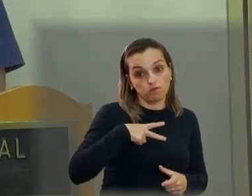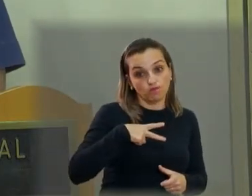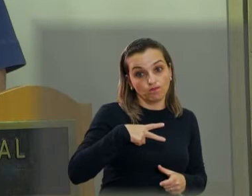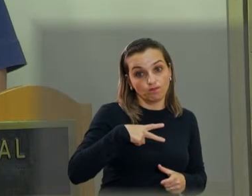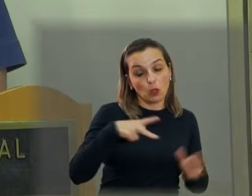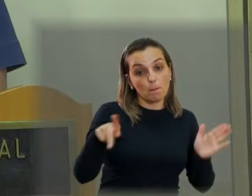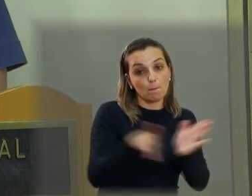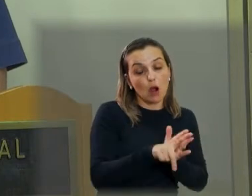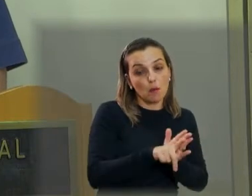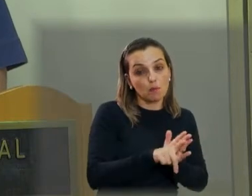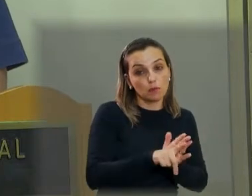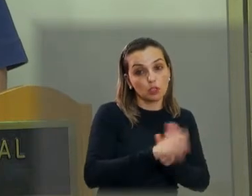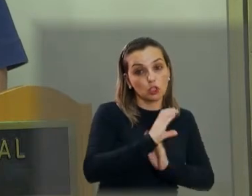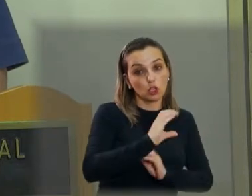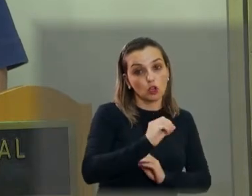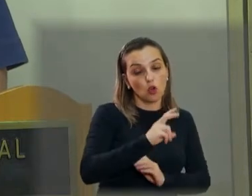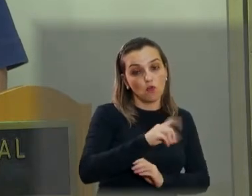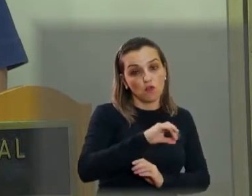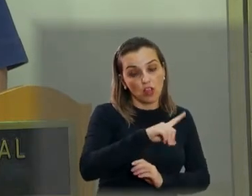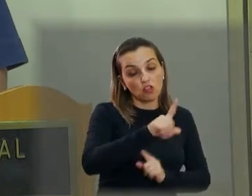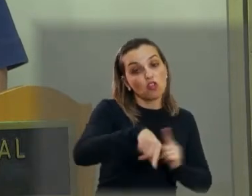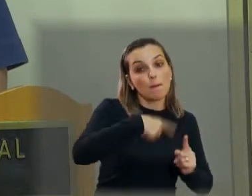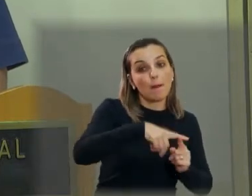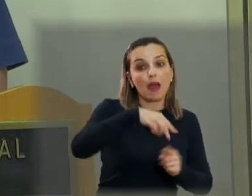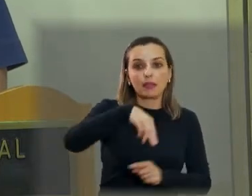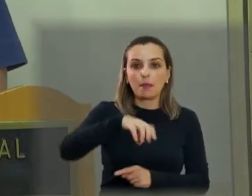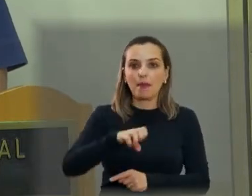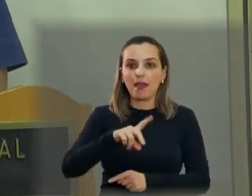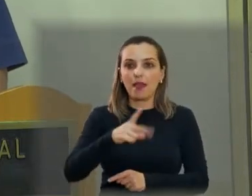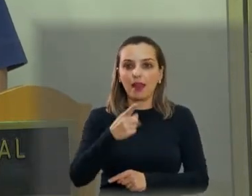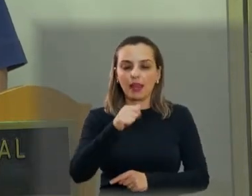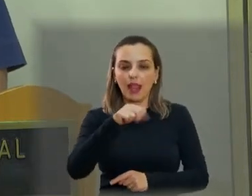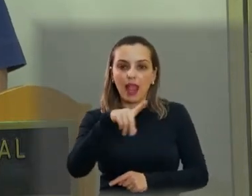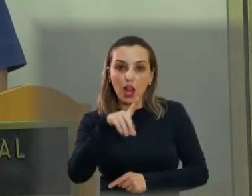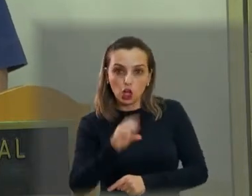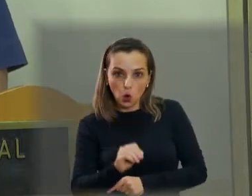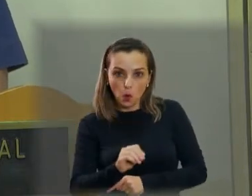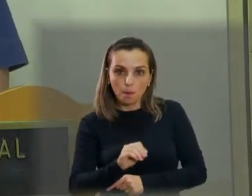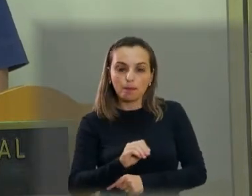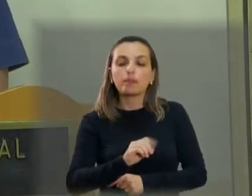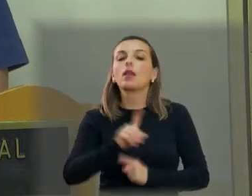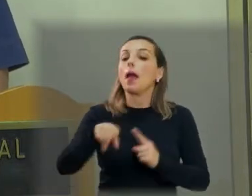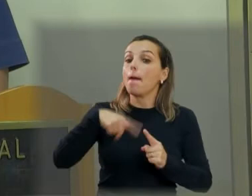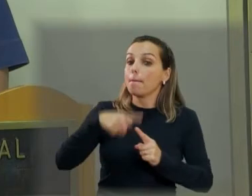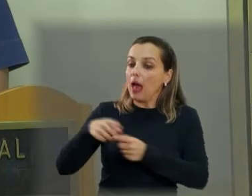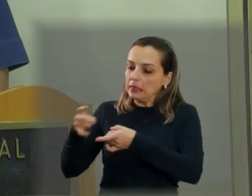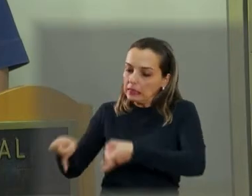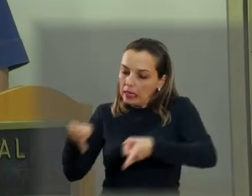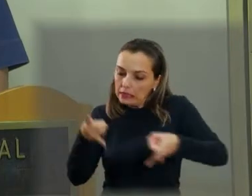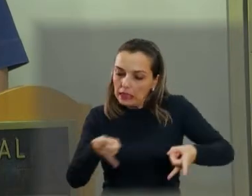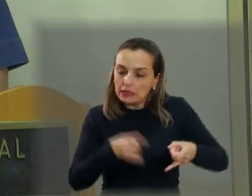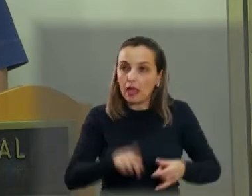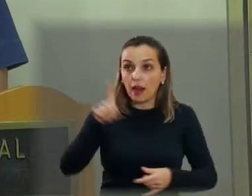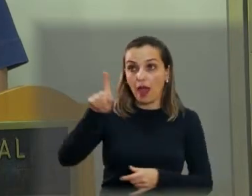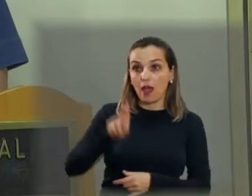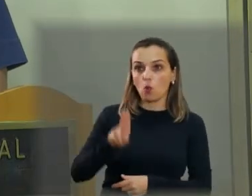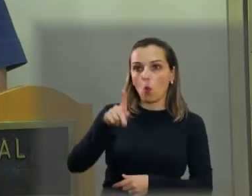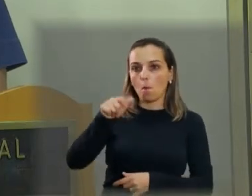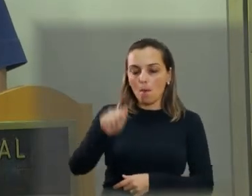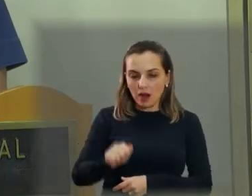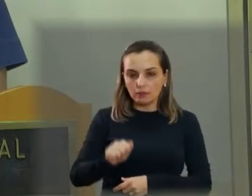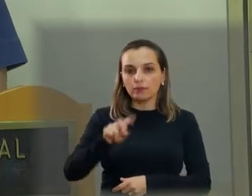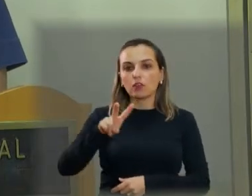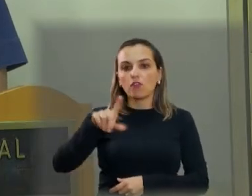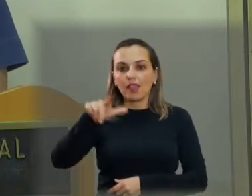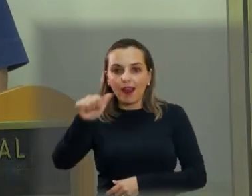campanha e no pronto-socorro do antigo pronto-socorro do Melhado, com o fortalecimento dos leitos que já existe na UPA da Vila Xavier, a